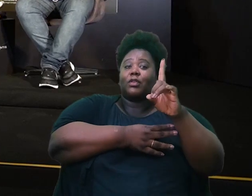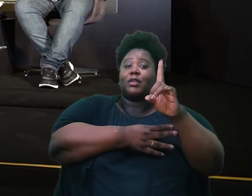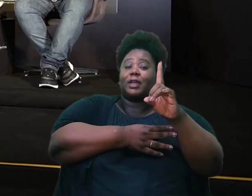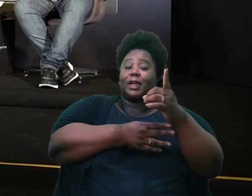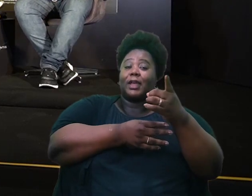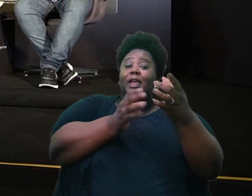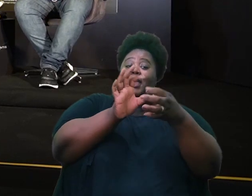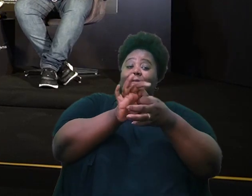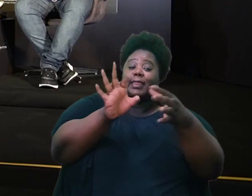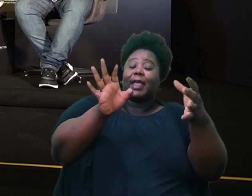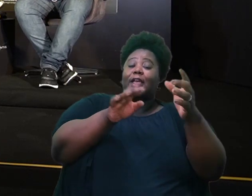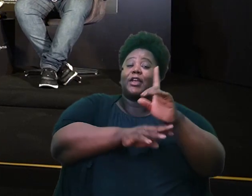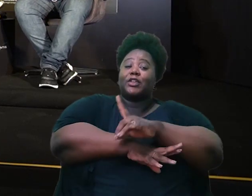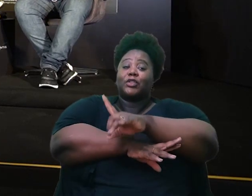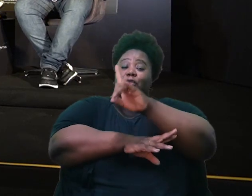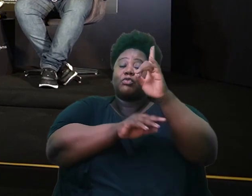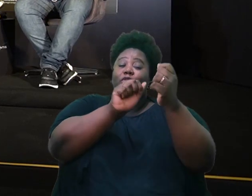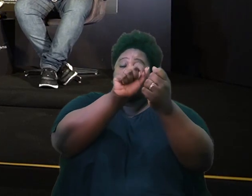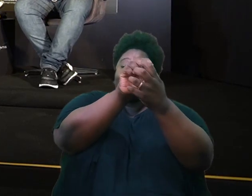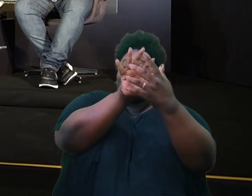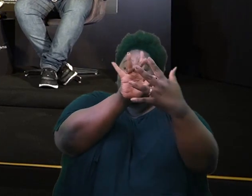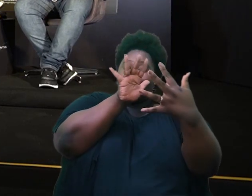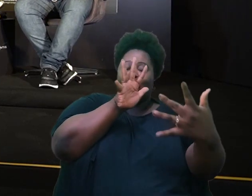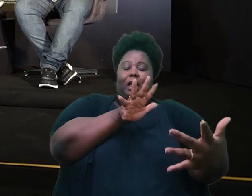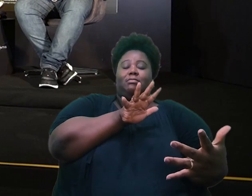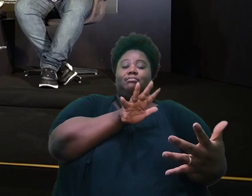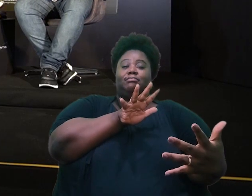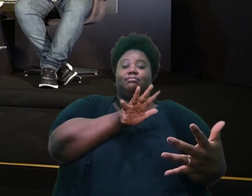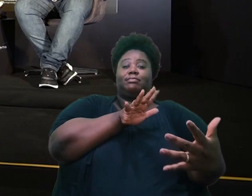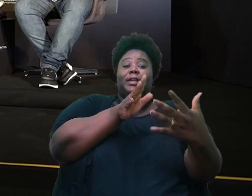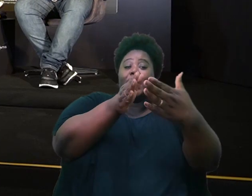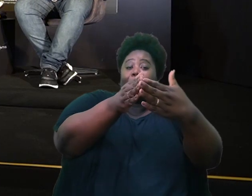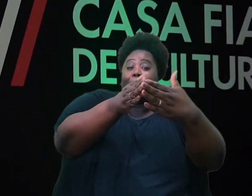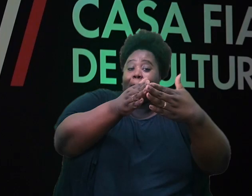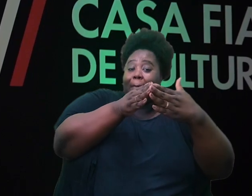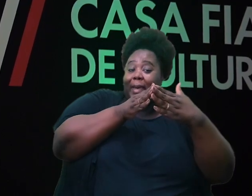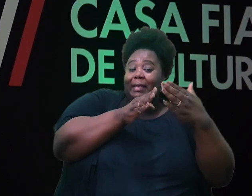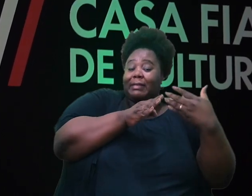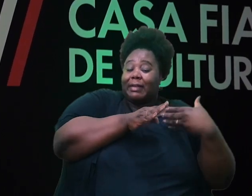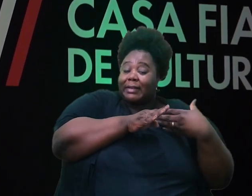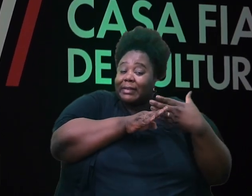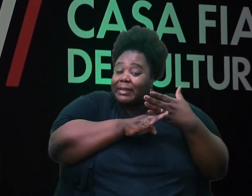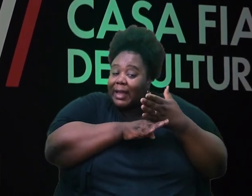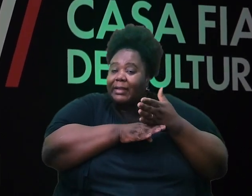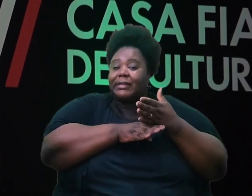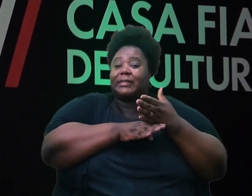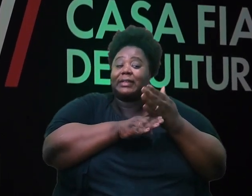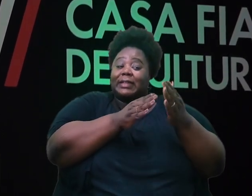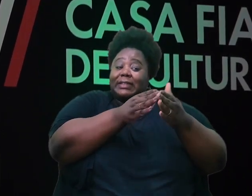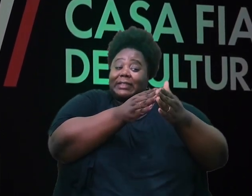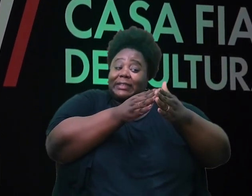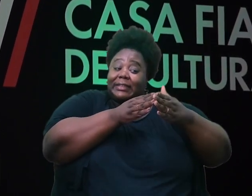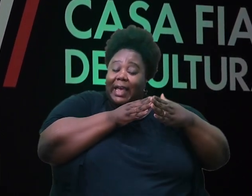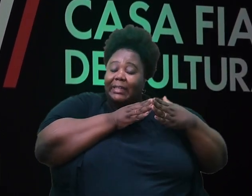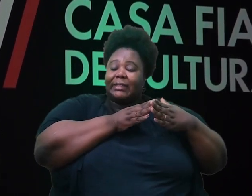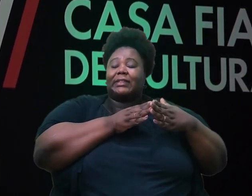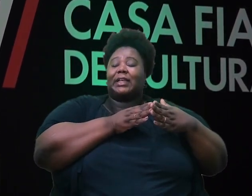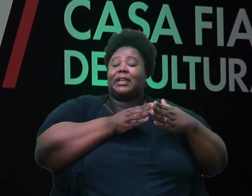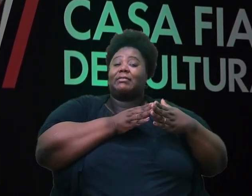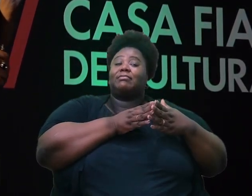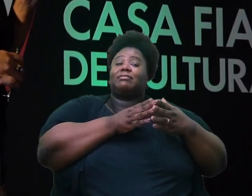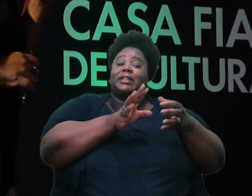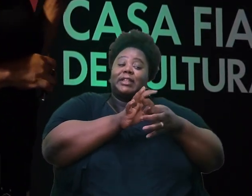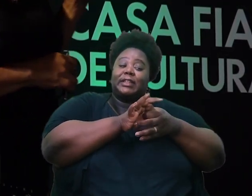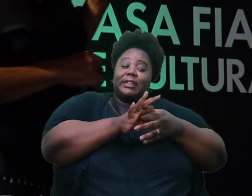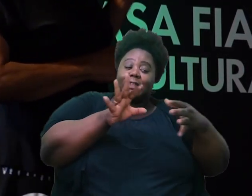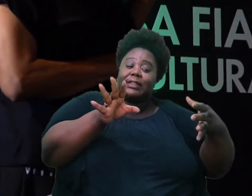deixa o dia alumiar. Eu peço licença, com licença, deixa o